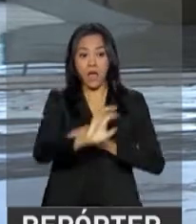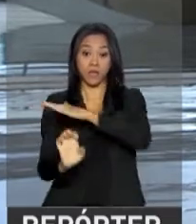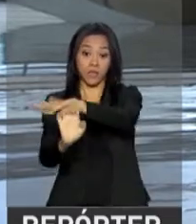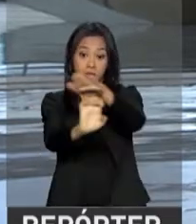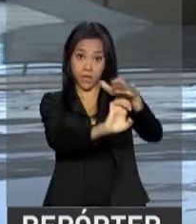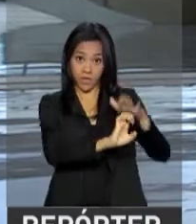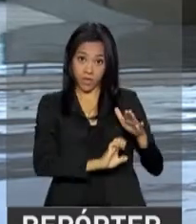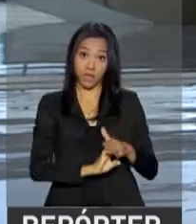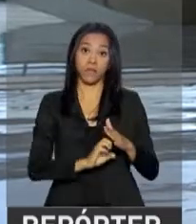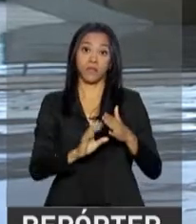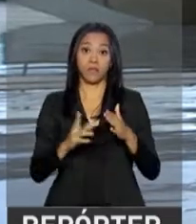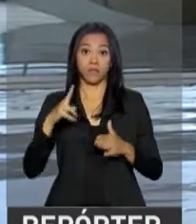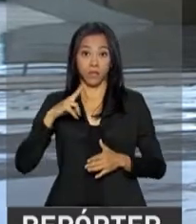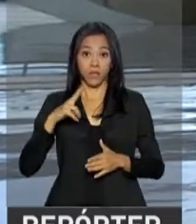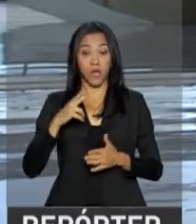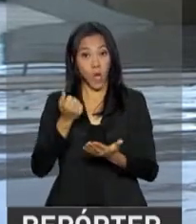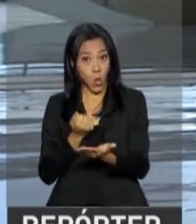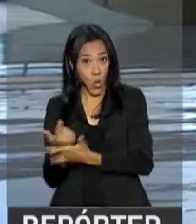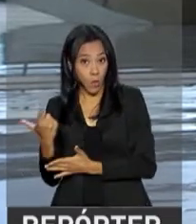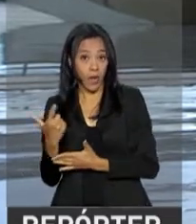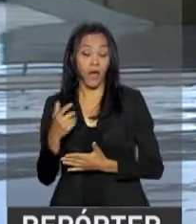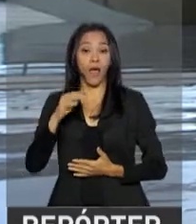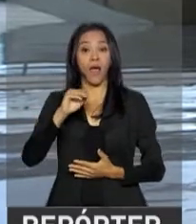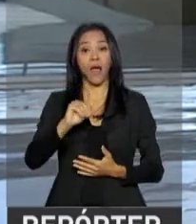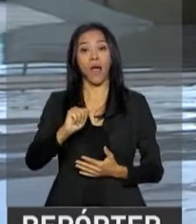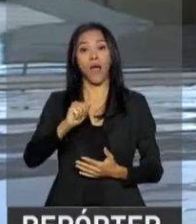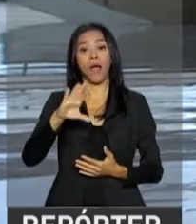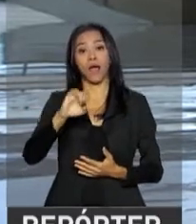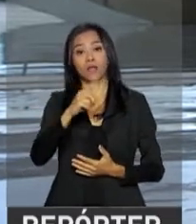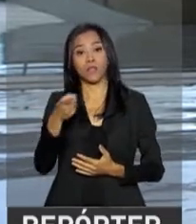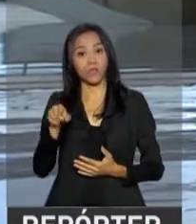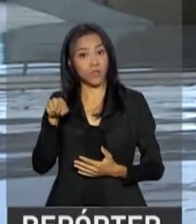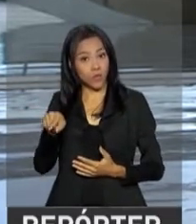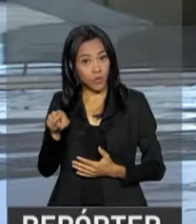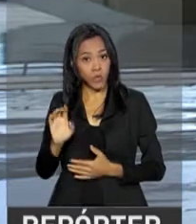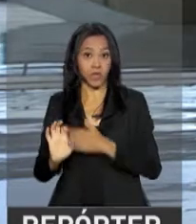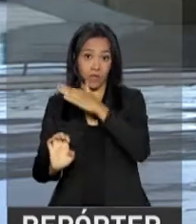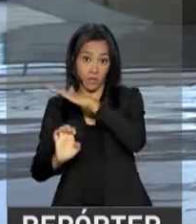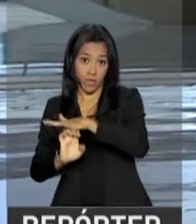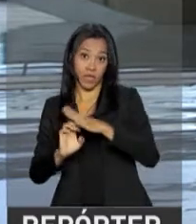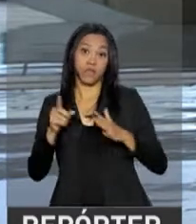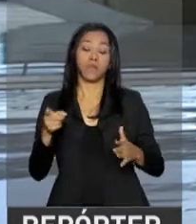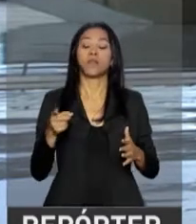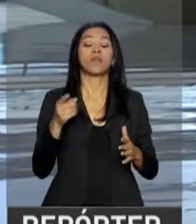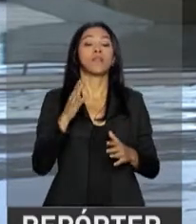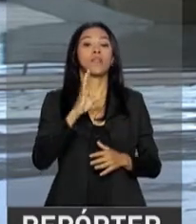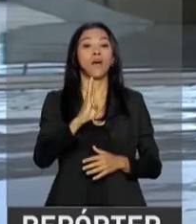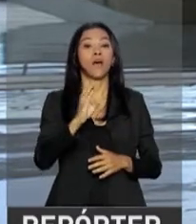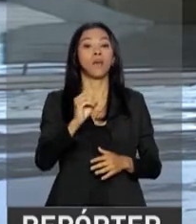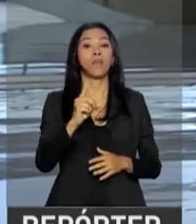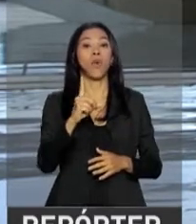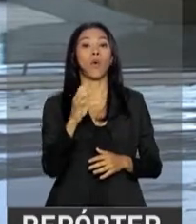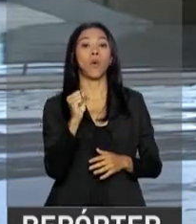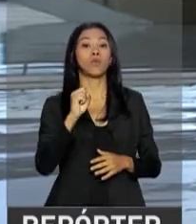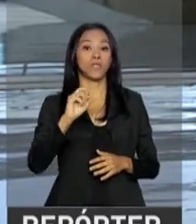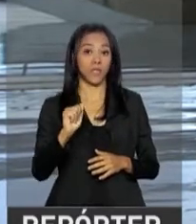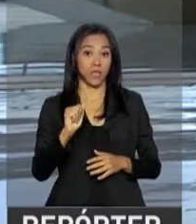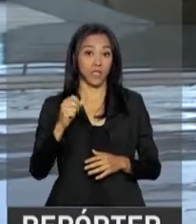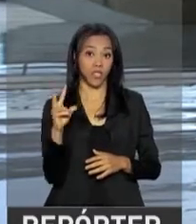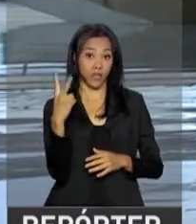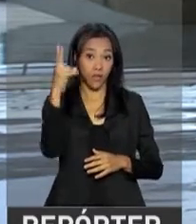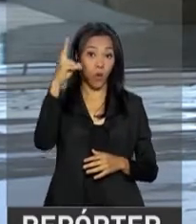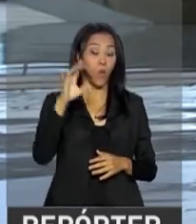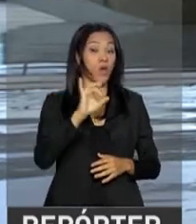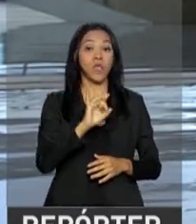venham a comprar as ações da eletrobrás na bolsa de valores de são paulo não tenham um poder de voto maior do